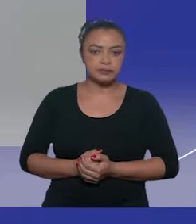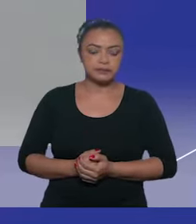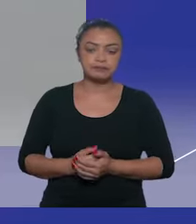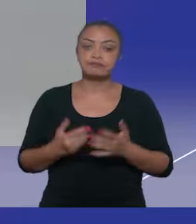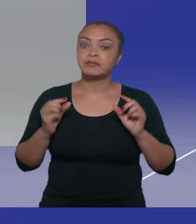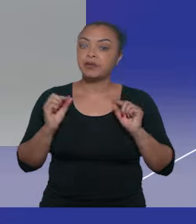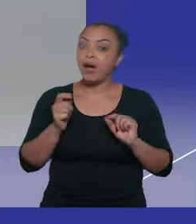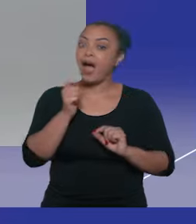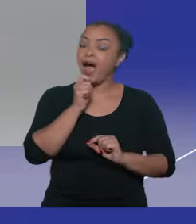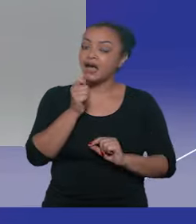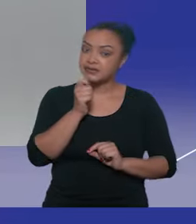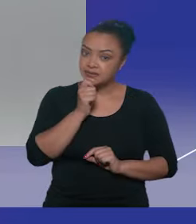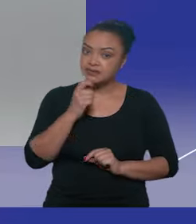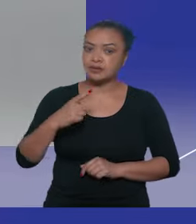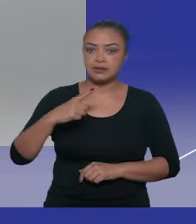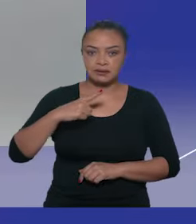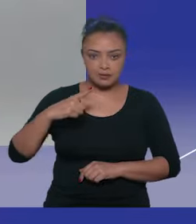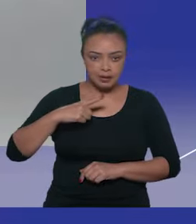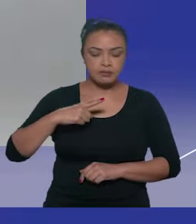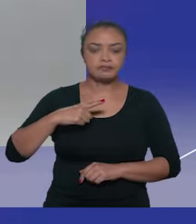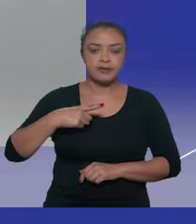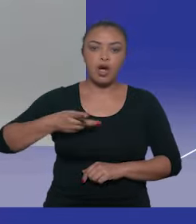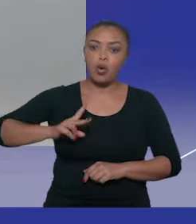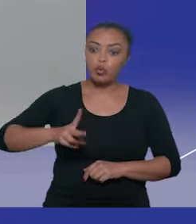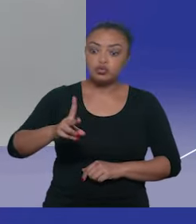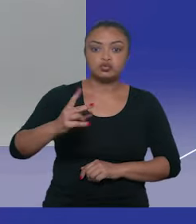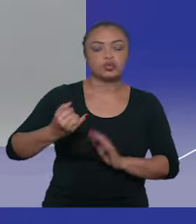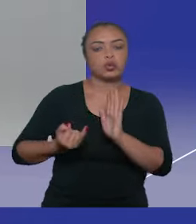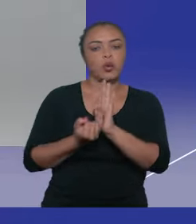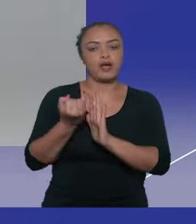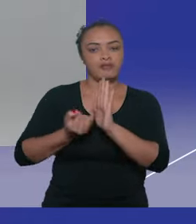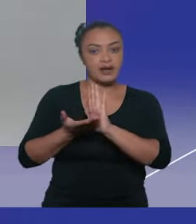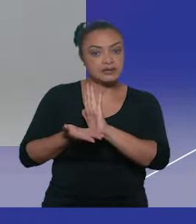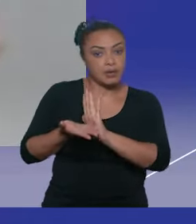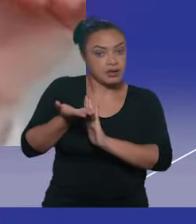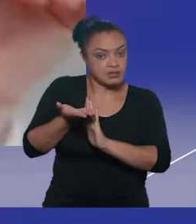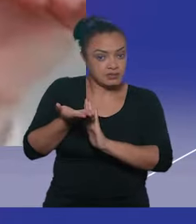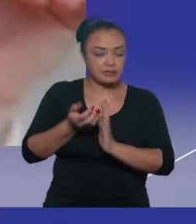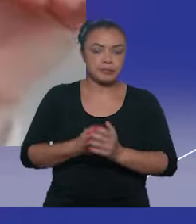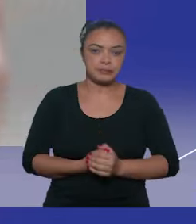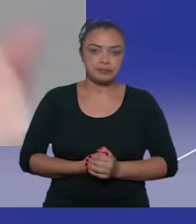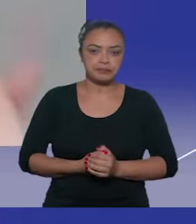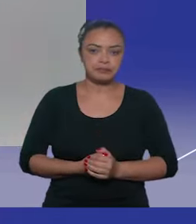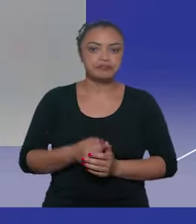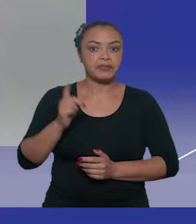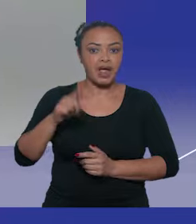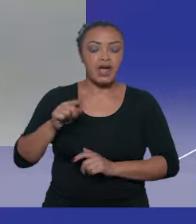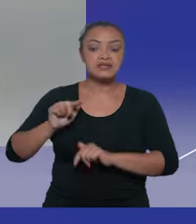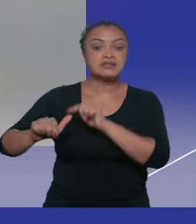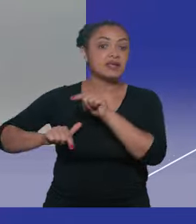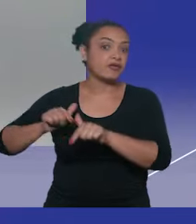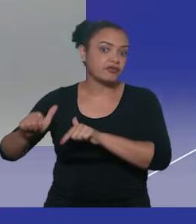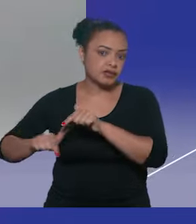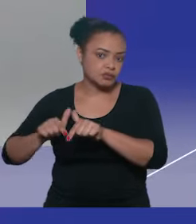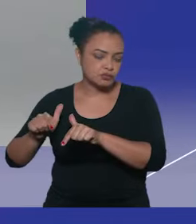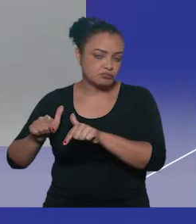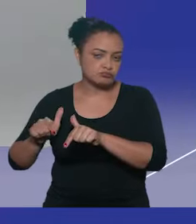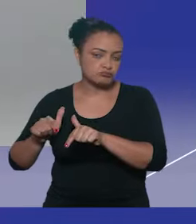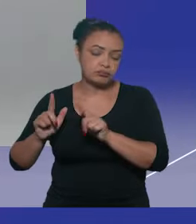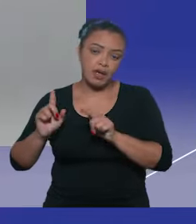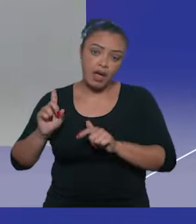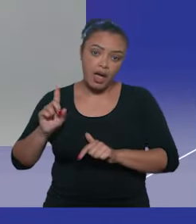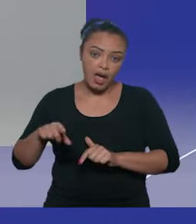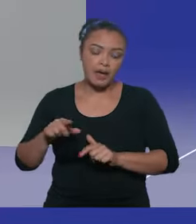estão normalizando. O que, que ainda resiste e o que mantém a inflação acima da meta? A inflação de serviços,